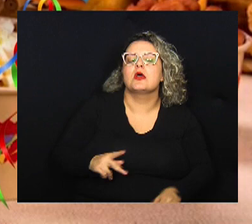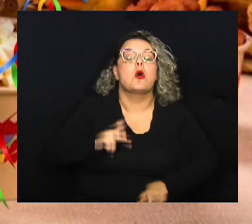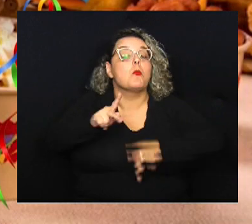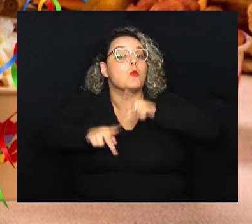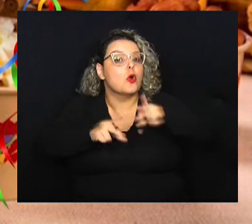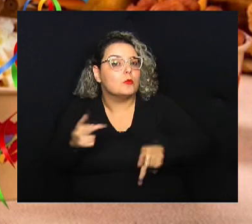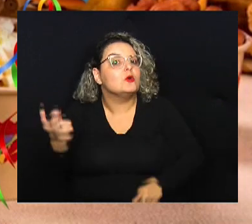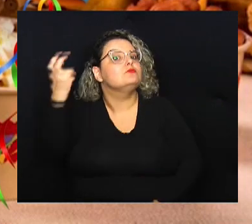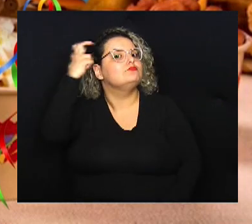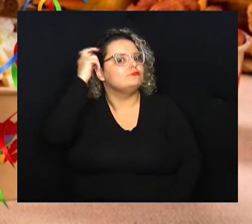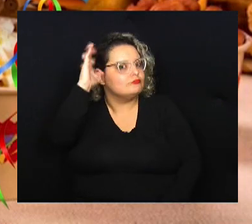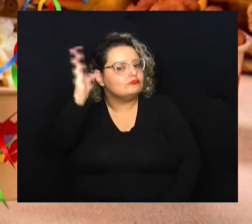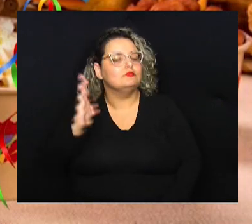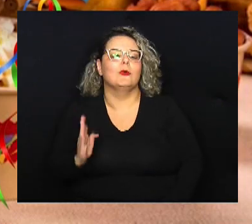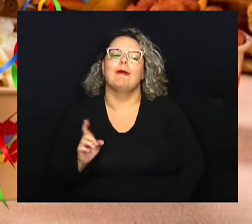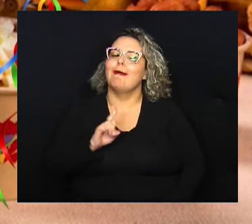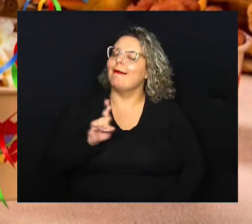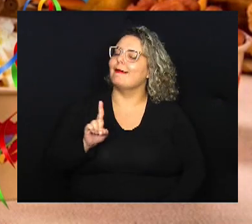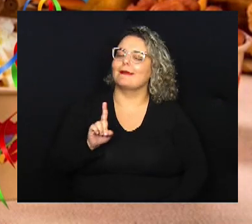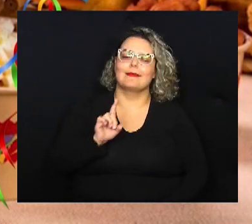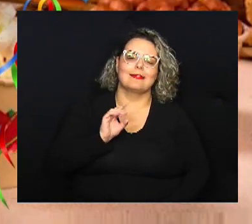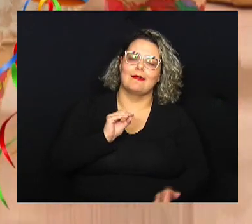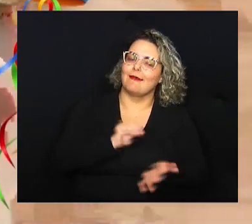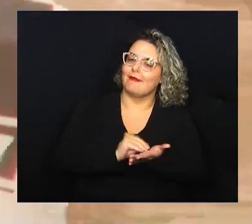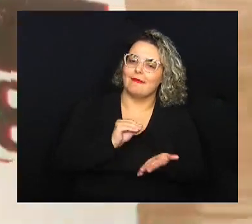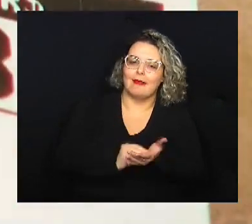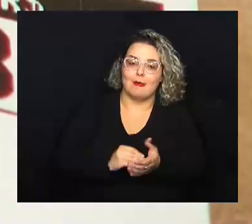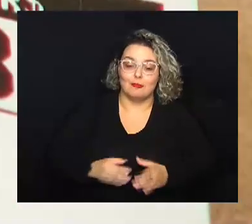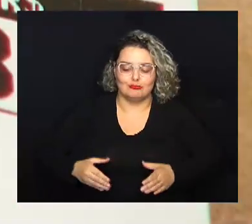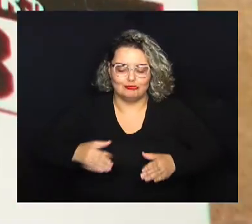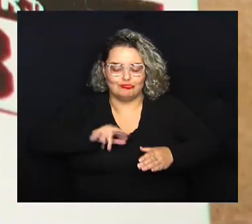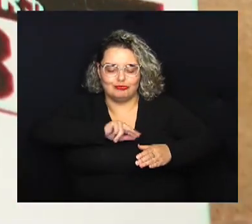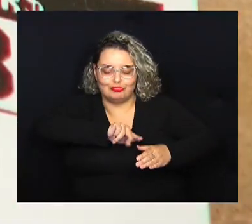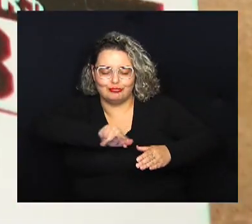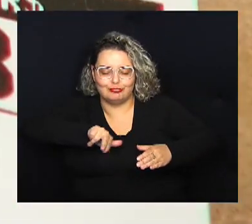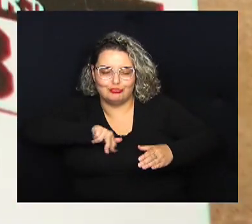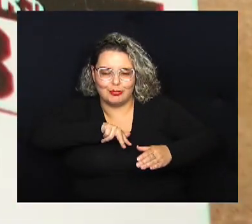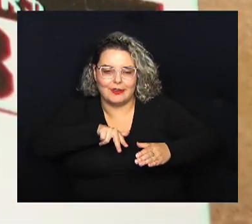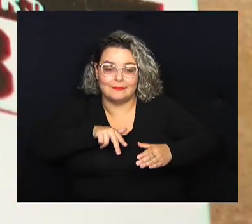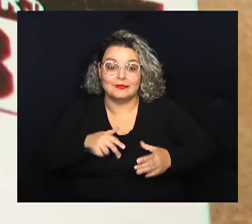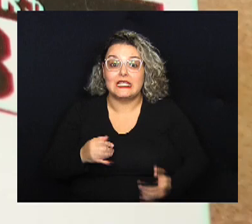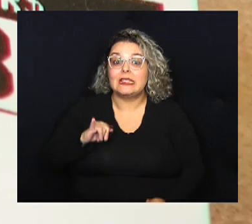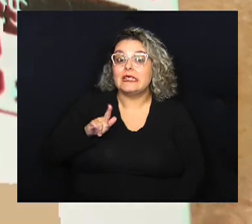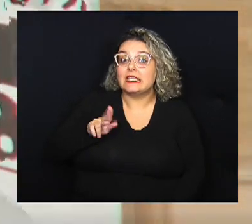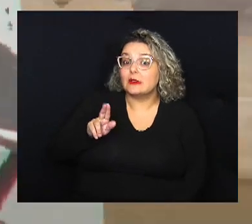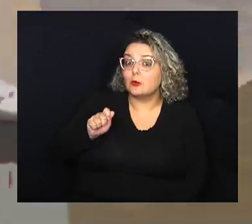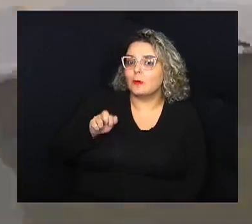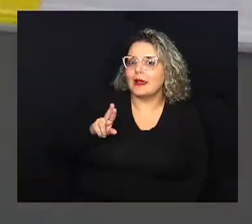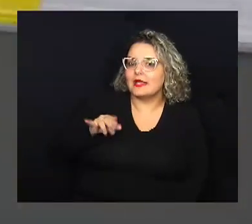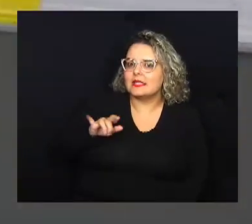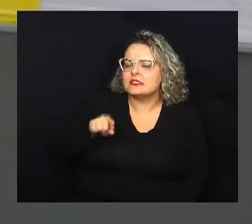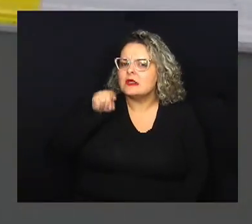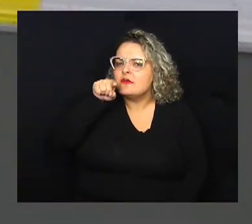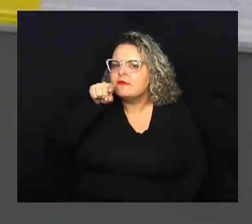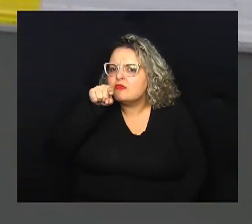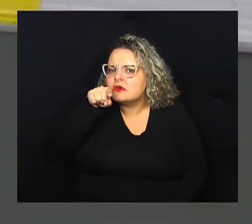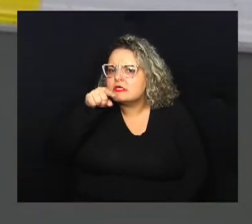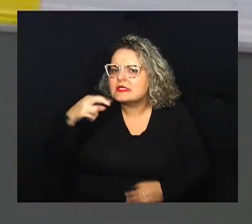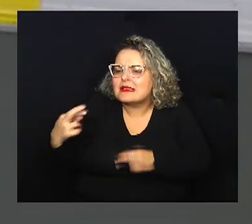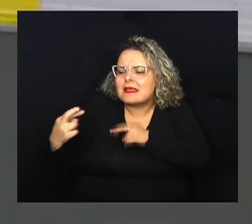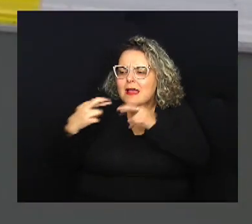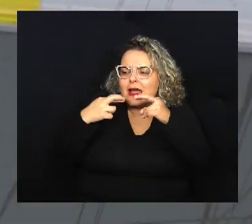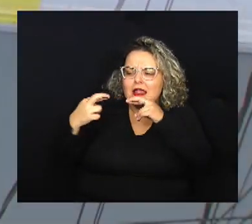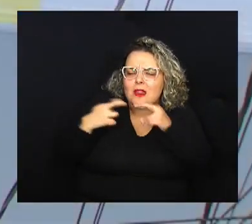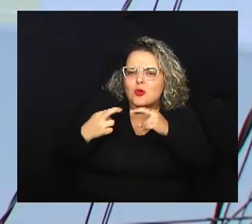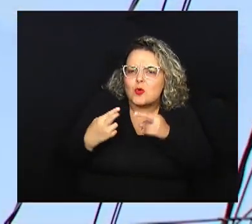não faltam são deliciosos pratos e iguarias. Mas você já parou para analisar os preços dos produtos que fazem